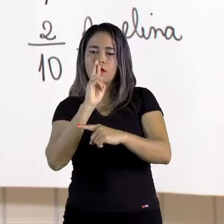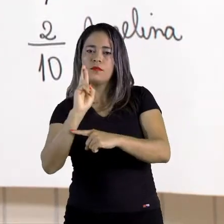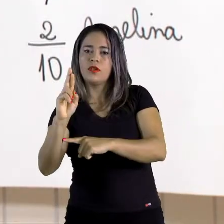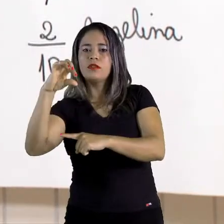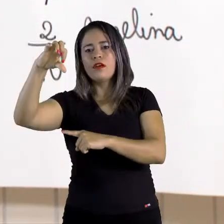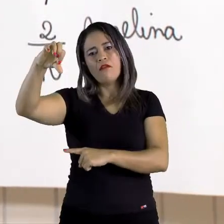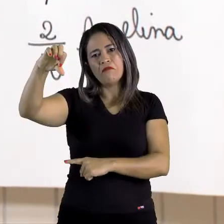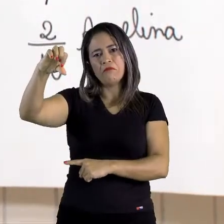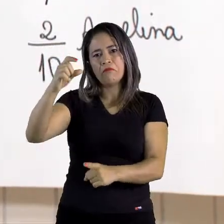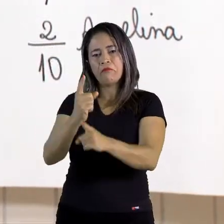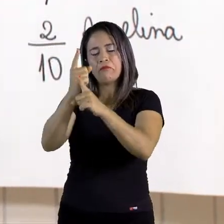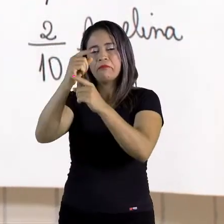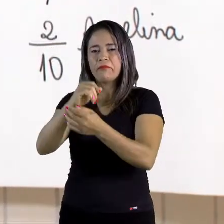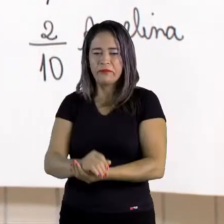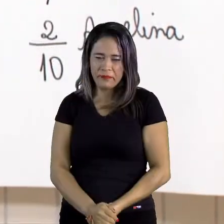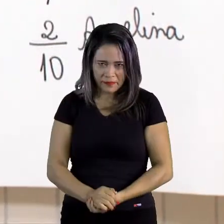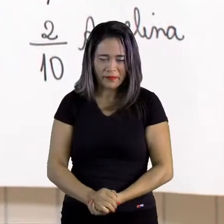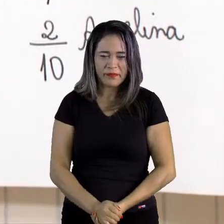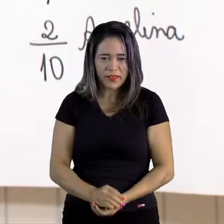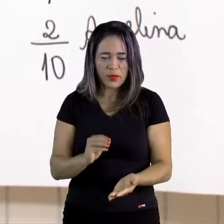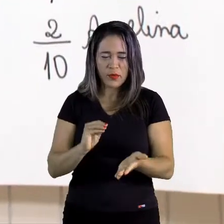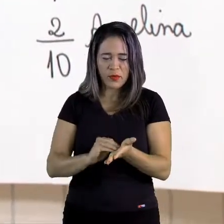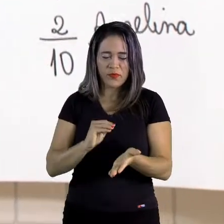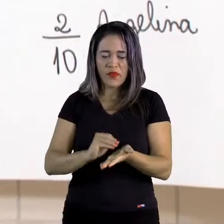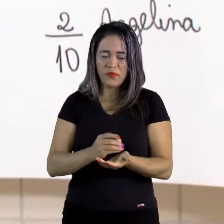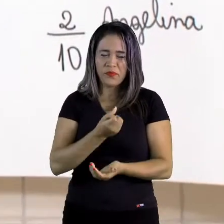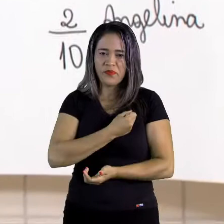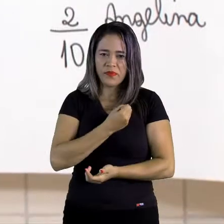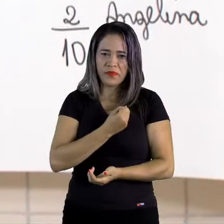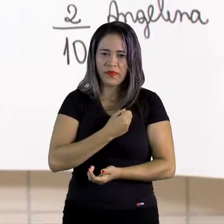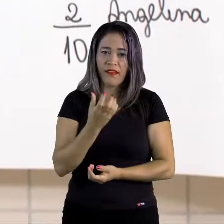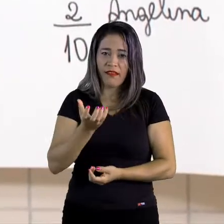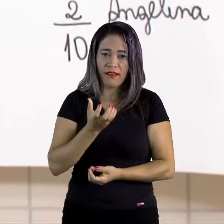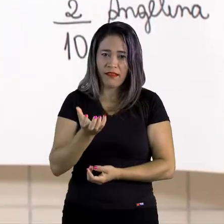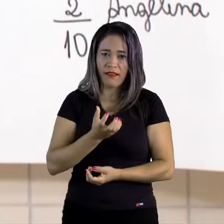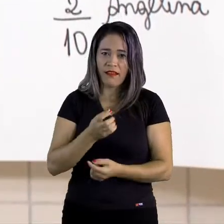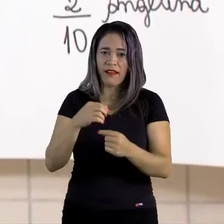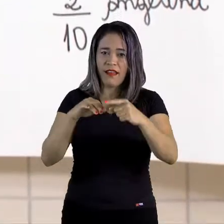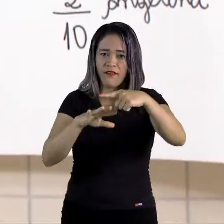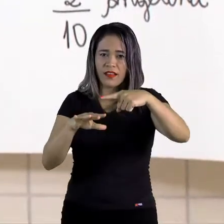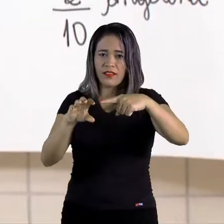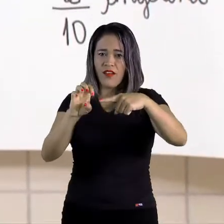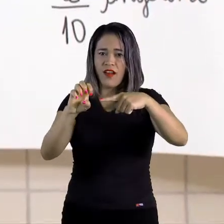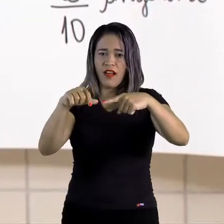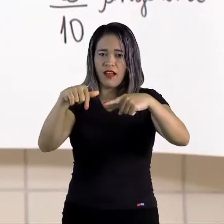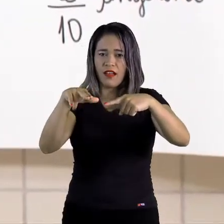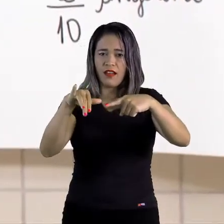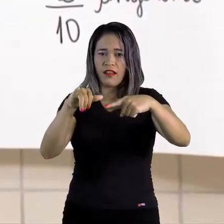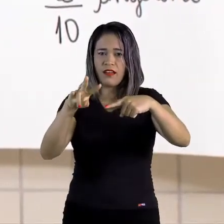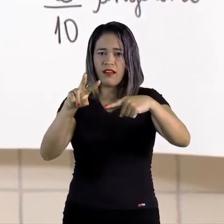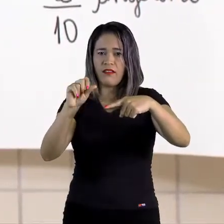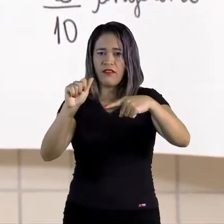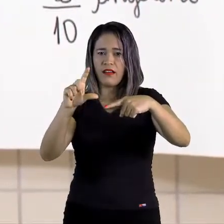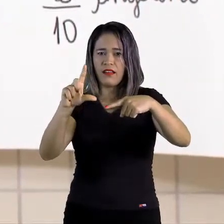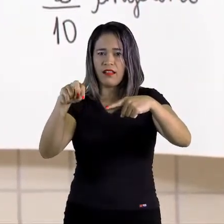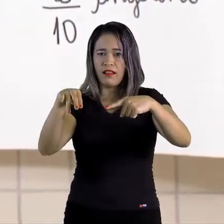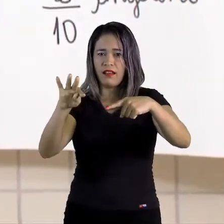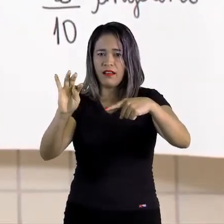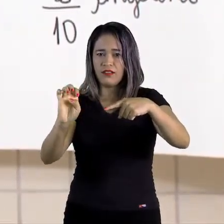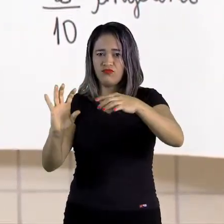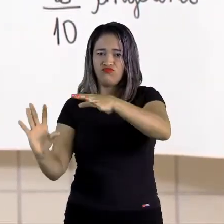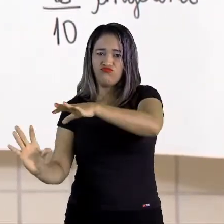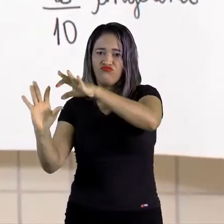Eu encontrei o número que faltava, que ele quer a fração equivalente. Então, 3 sétimos tem a